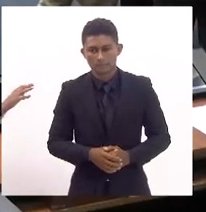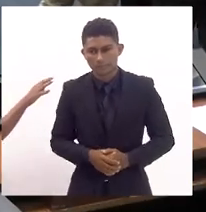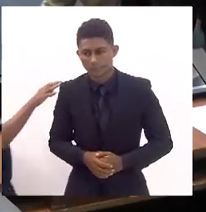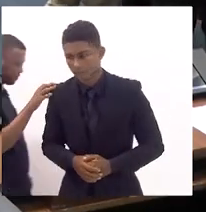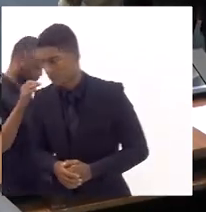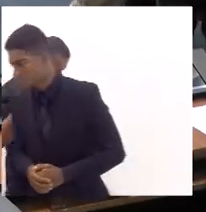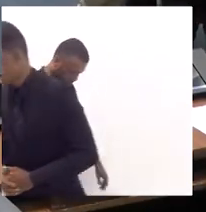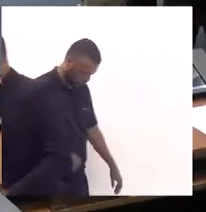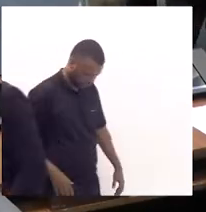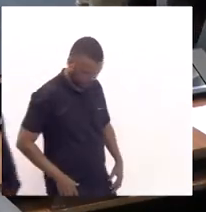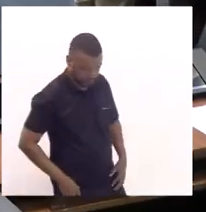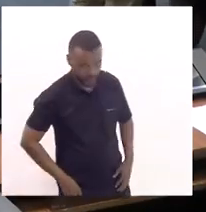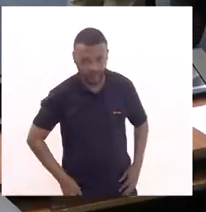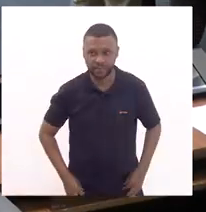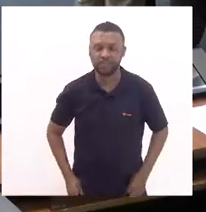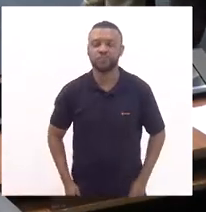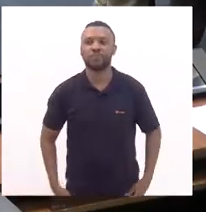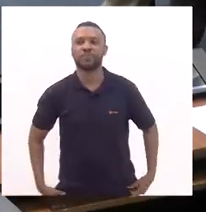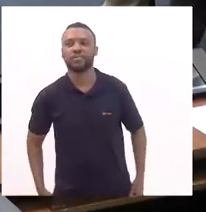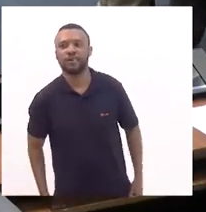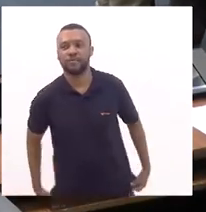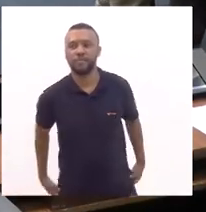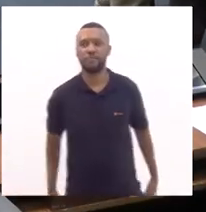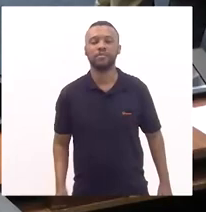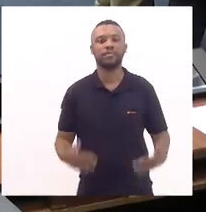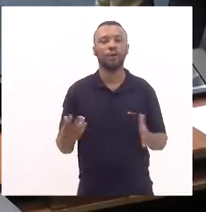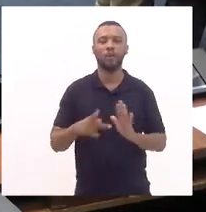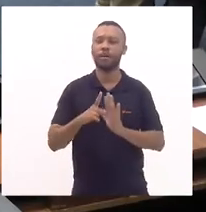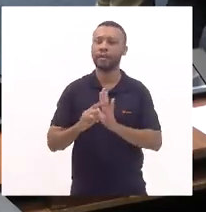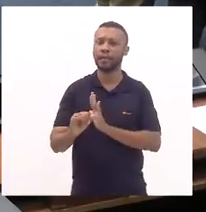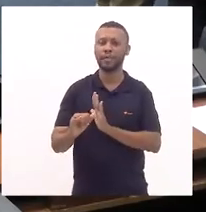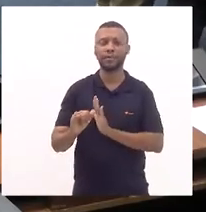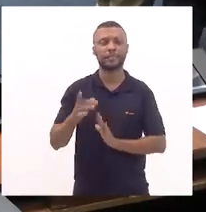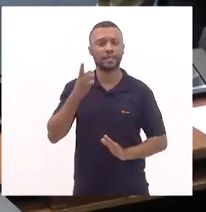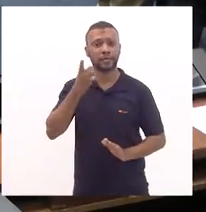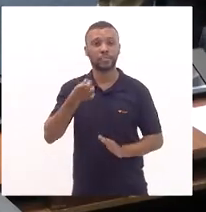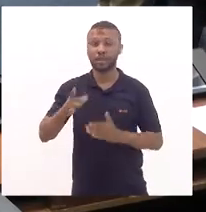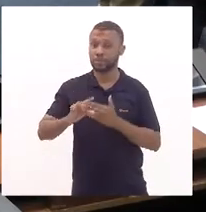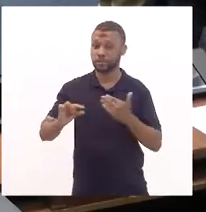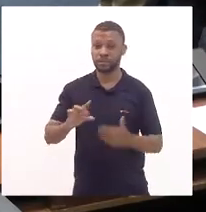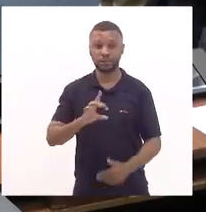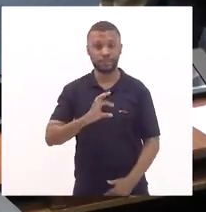Senhor presidente, projeto de lei da deputada Marta Rocha,